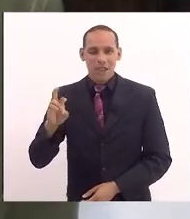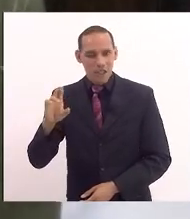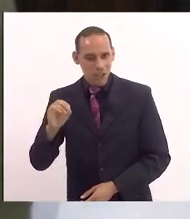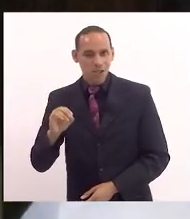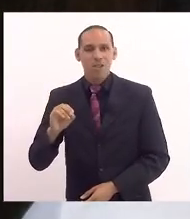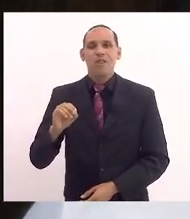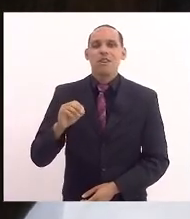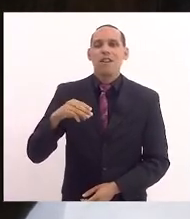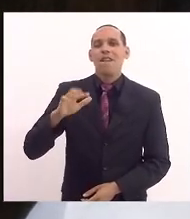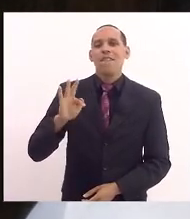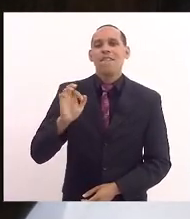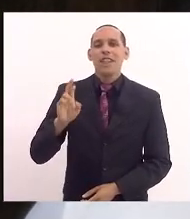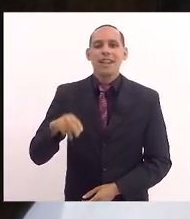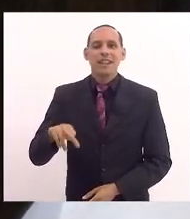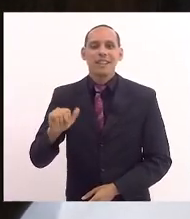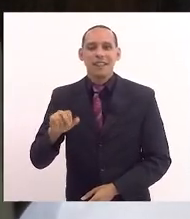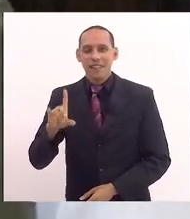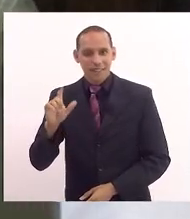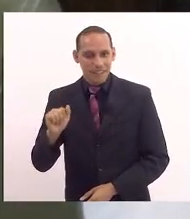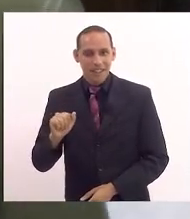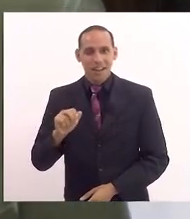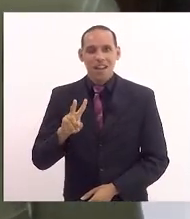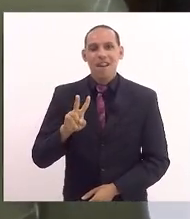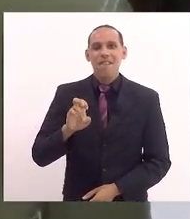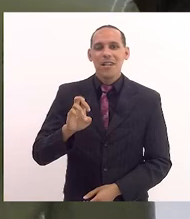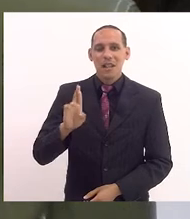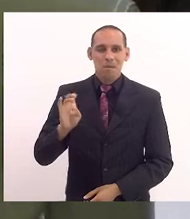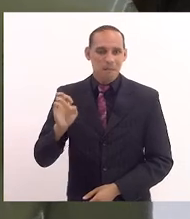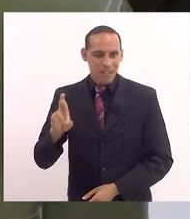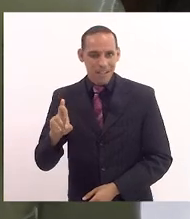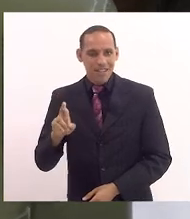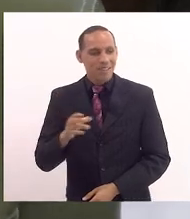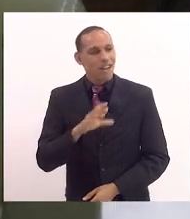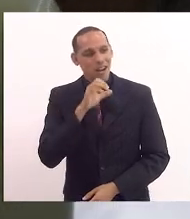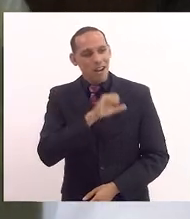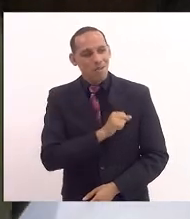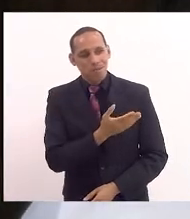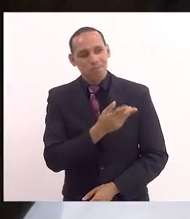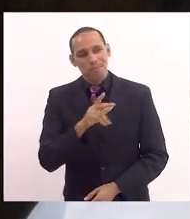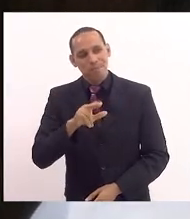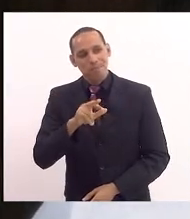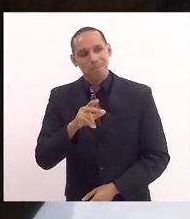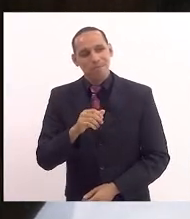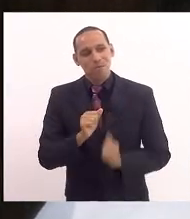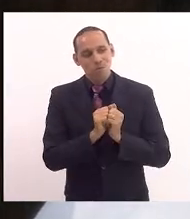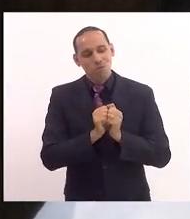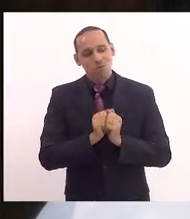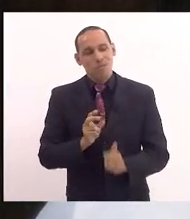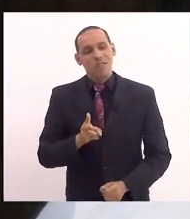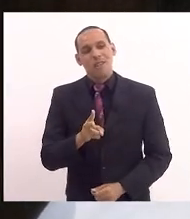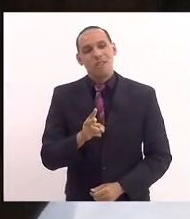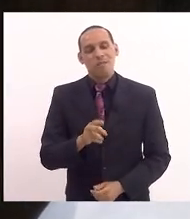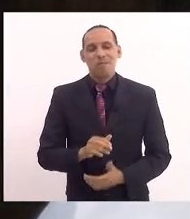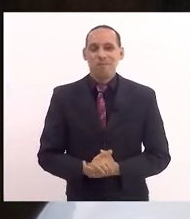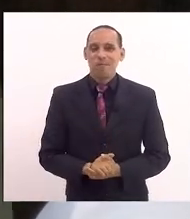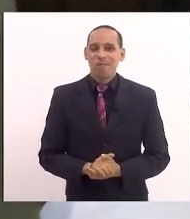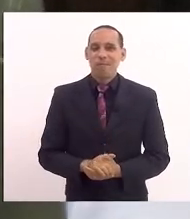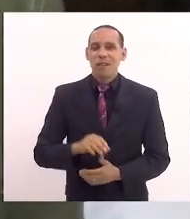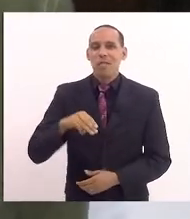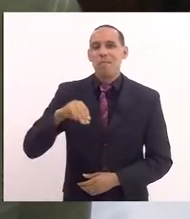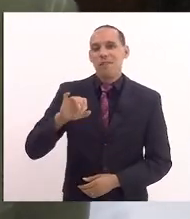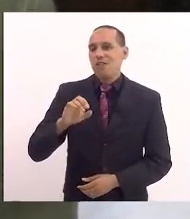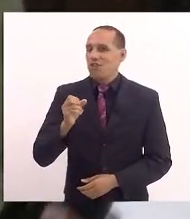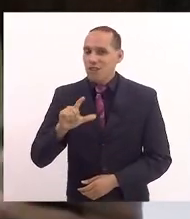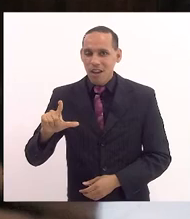Roque, Weber Bess, te amo, irmão. Tamo junto sempre. Michel,